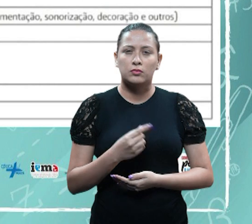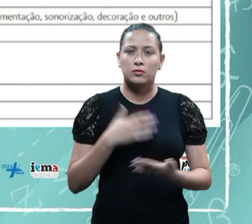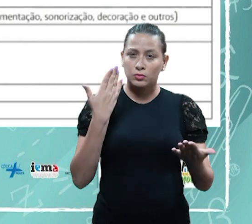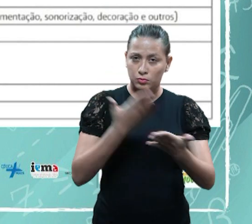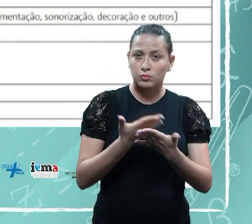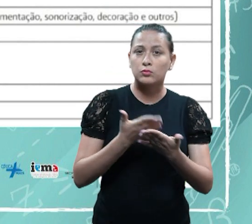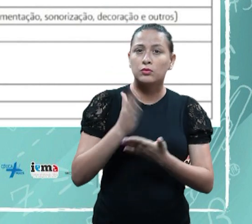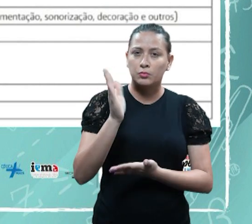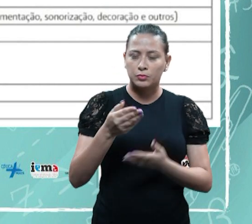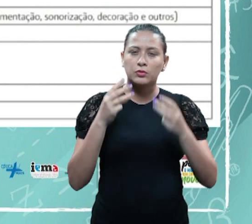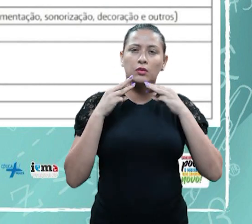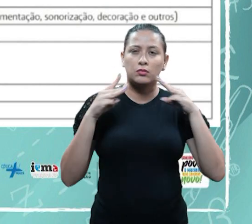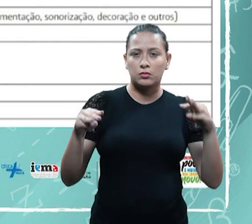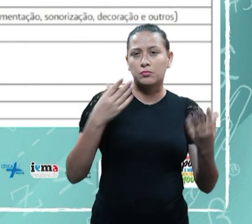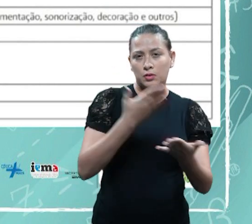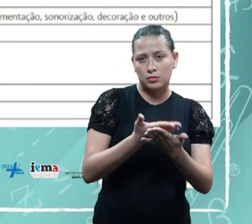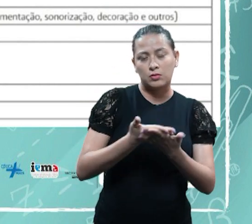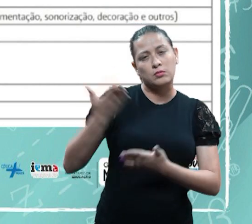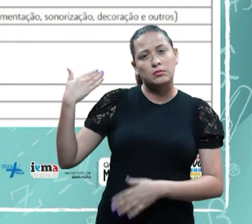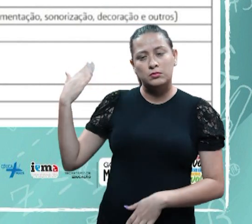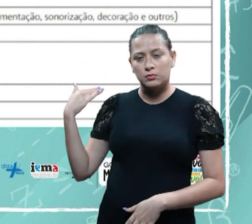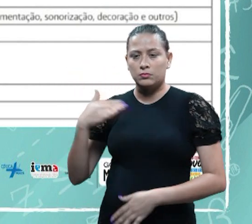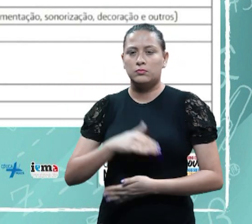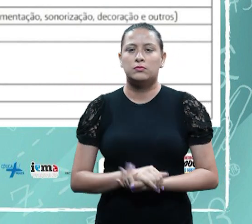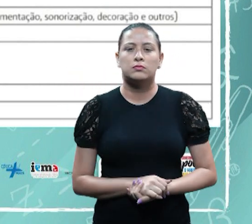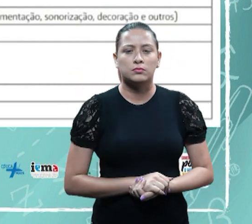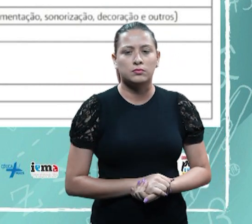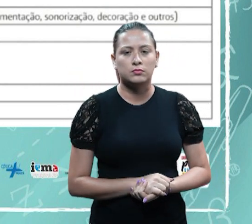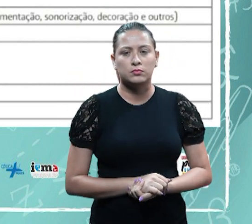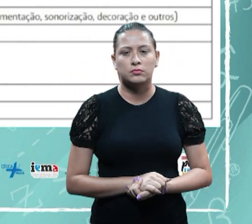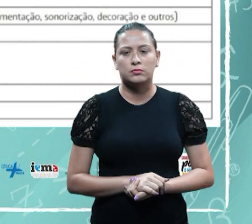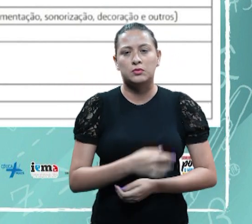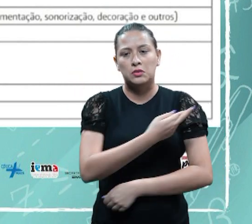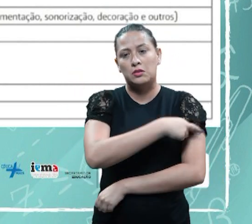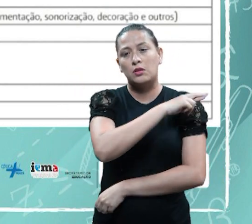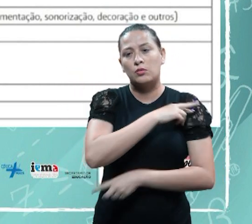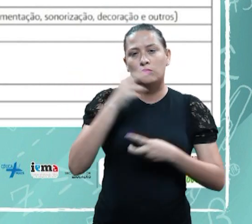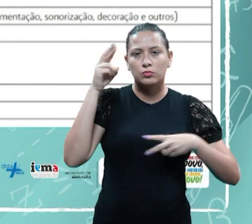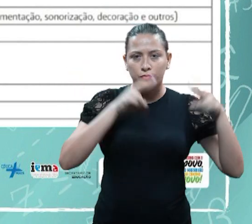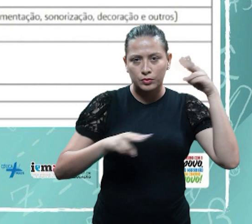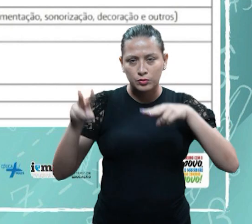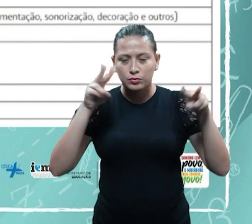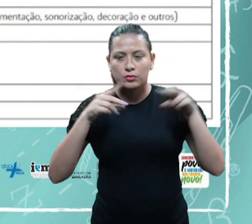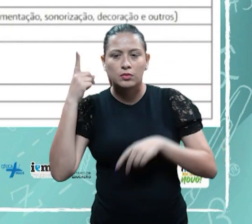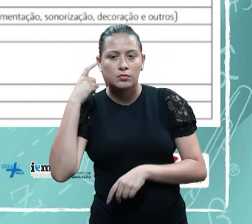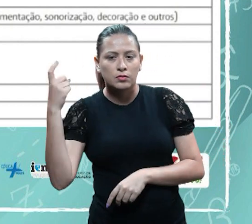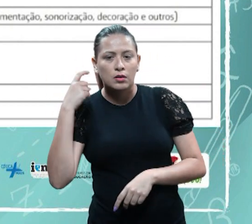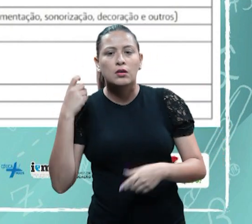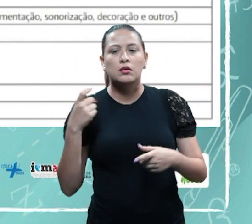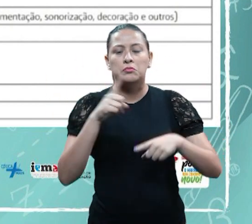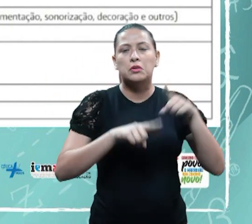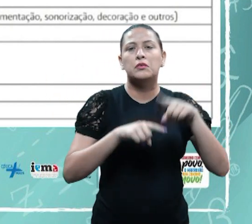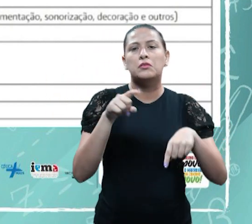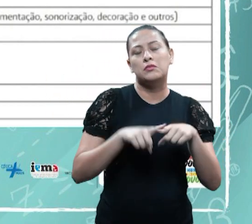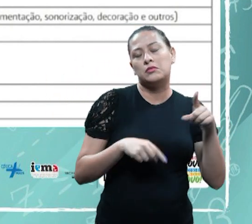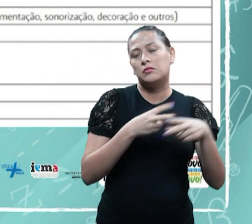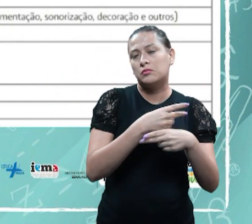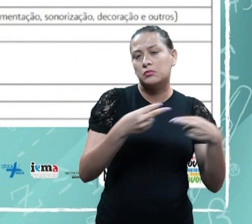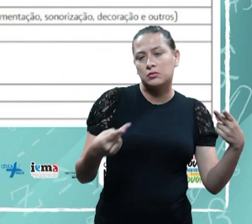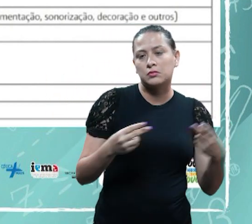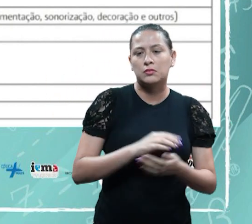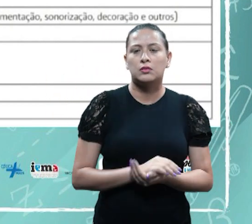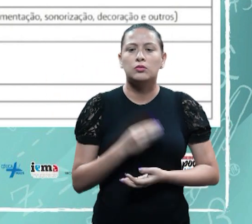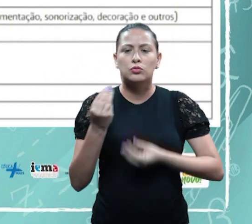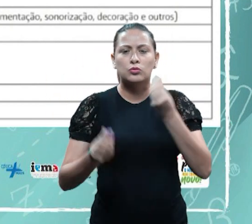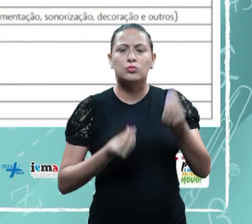ferramentas de divulgação no marketing, né, na aula passada. Recursos audiovisuais e equipamentos, quais seriam? Como seria a